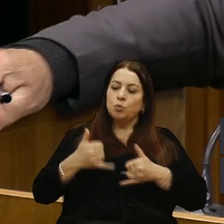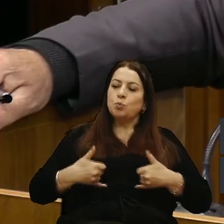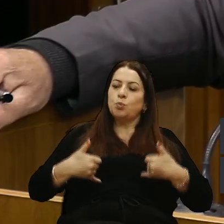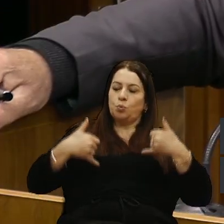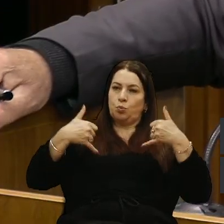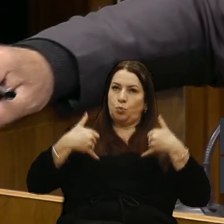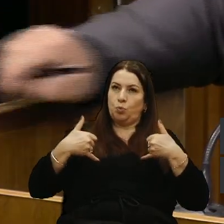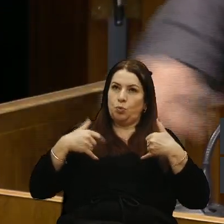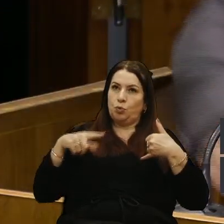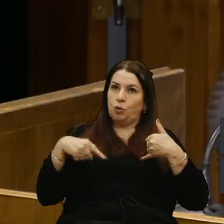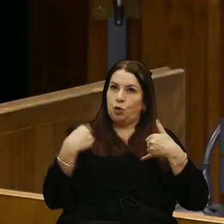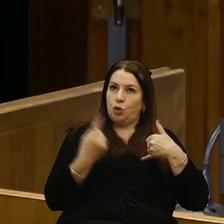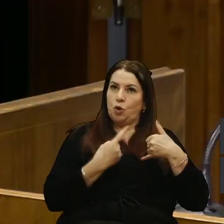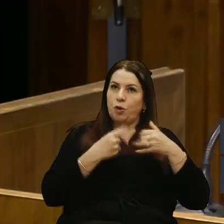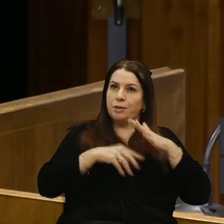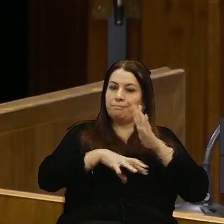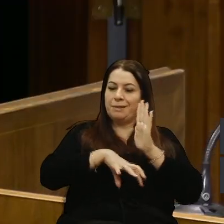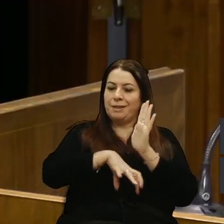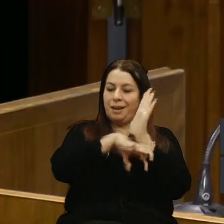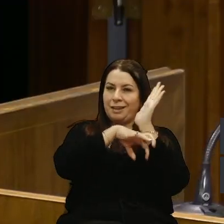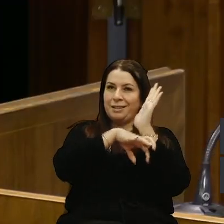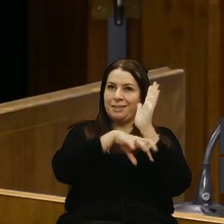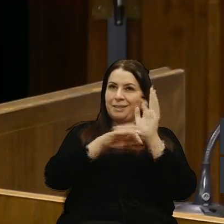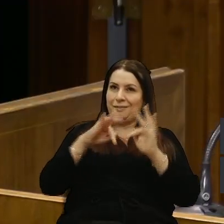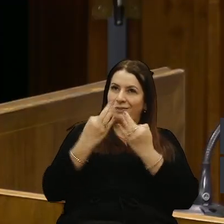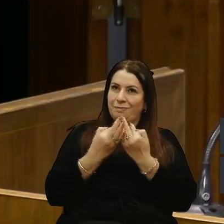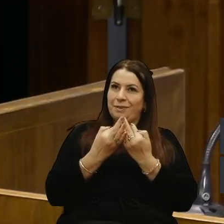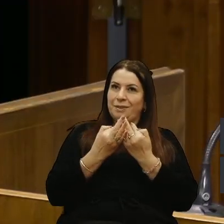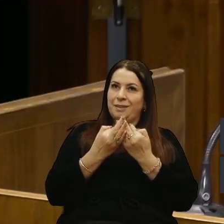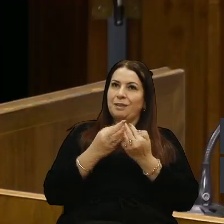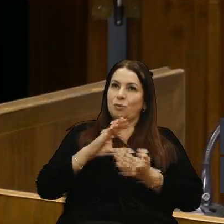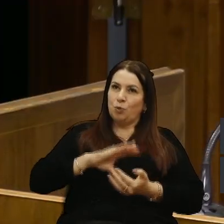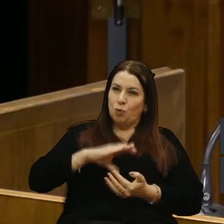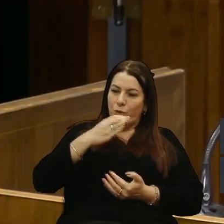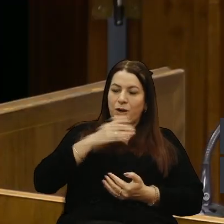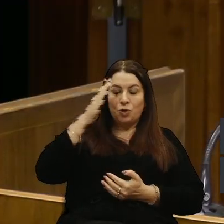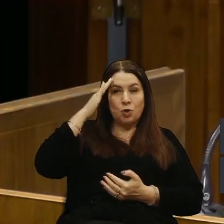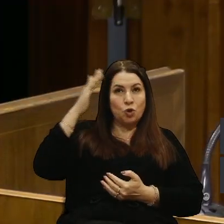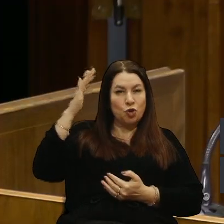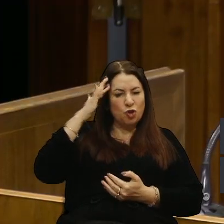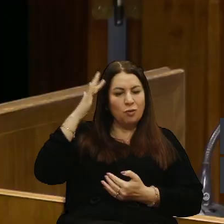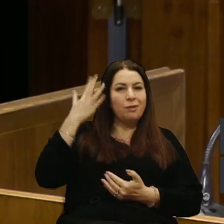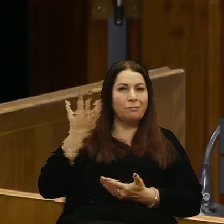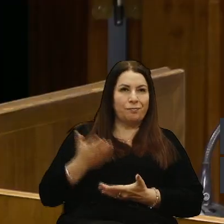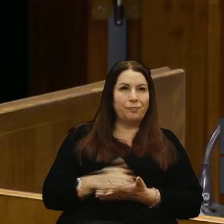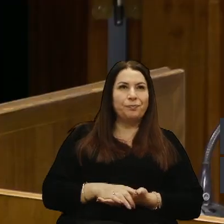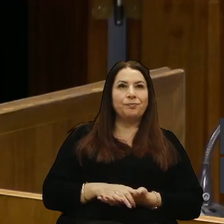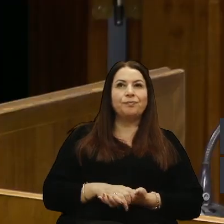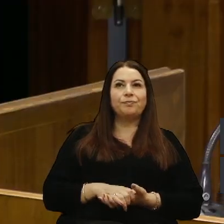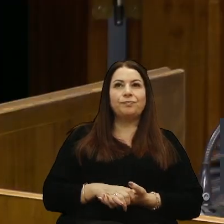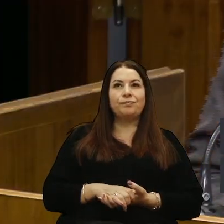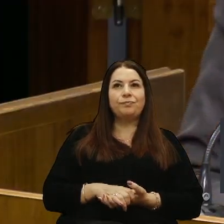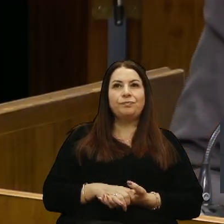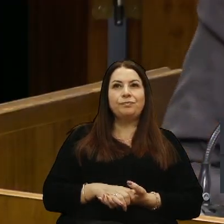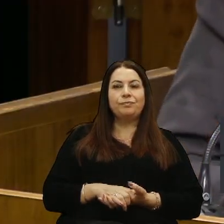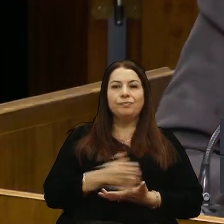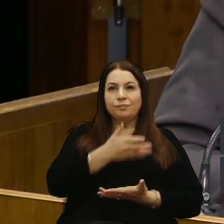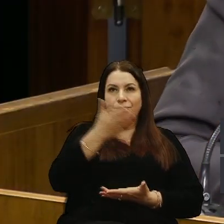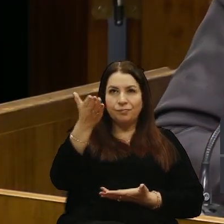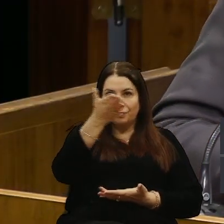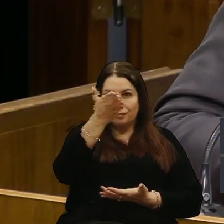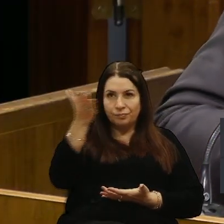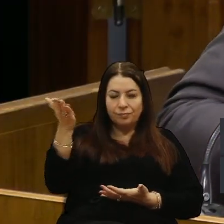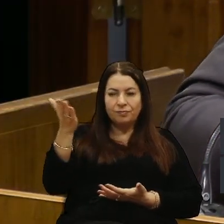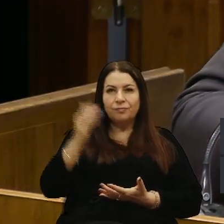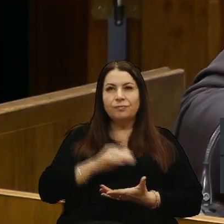orgulho de nossas raízes e da coragem de sonhar grande. Vou passar uma